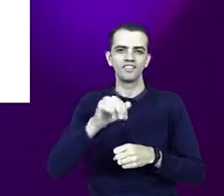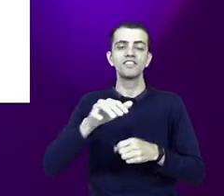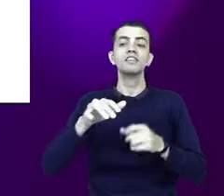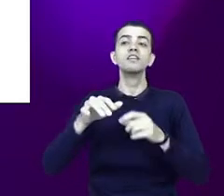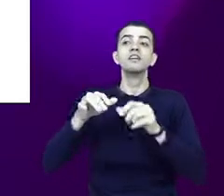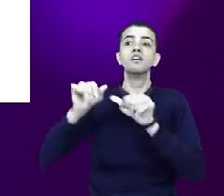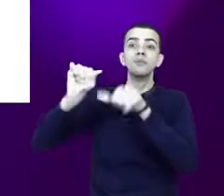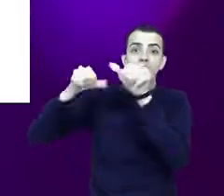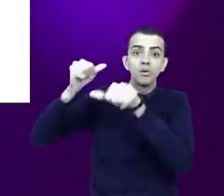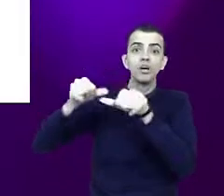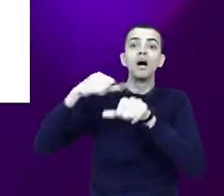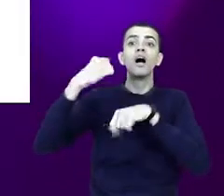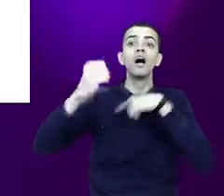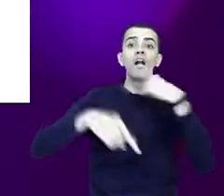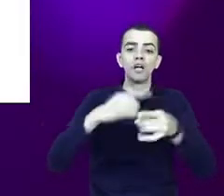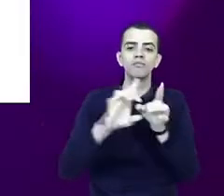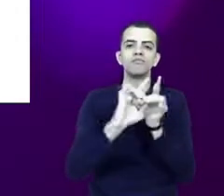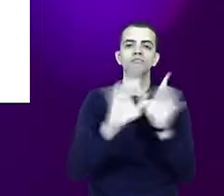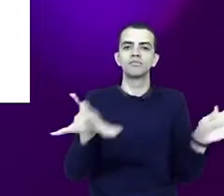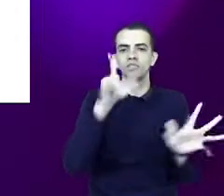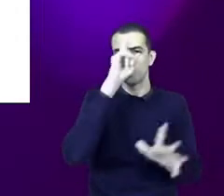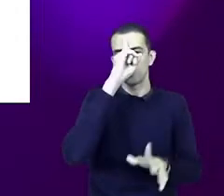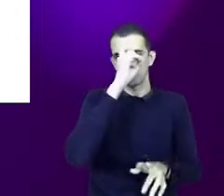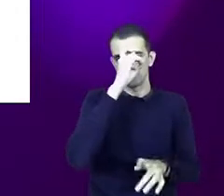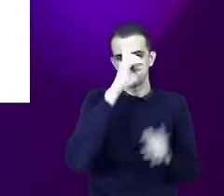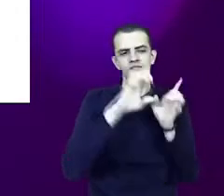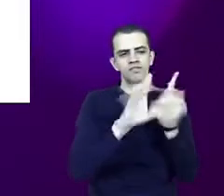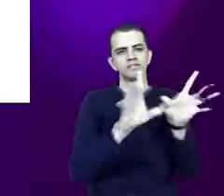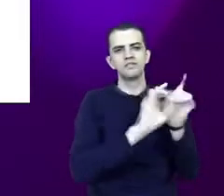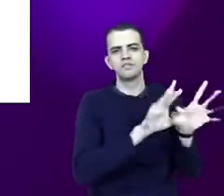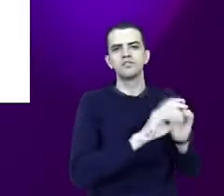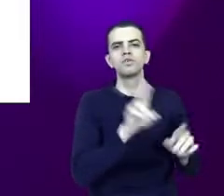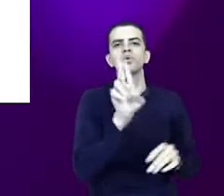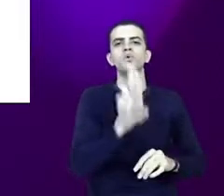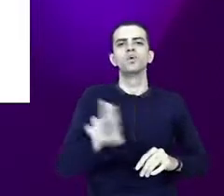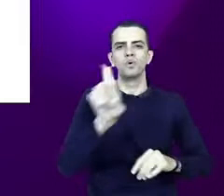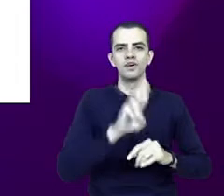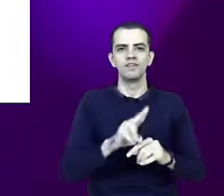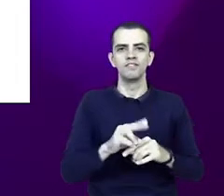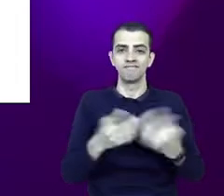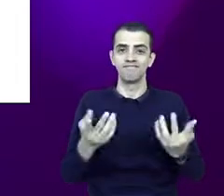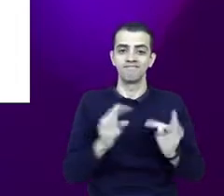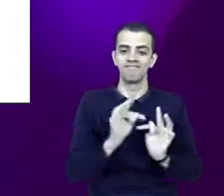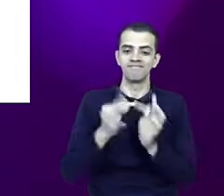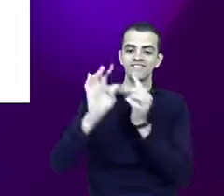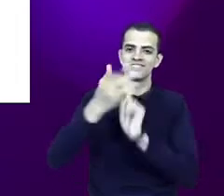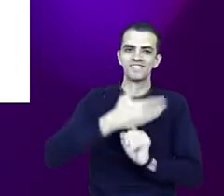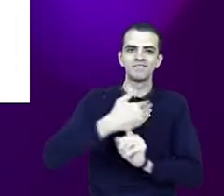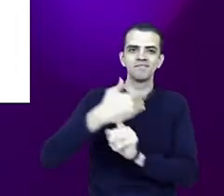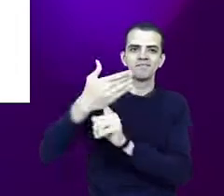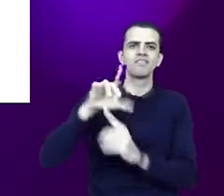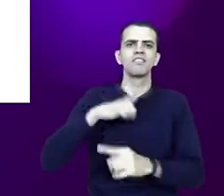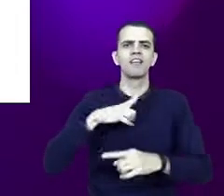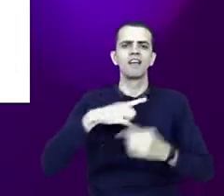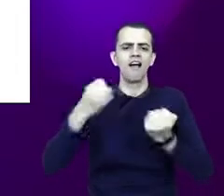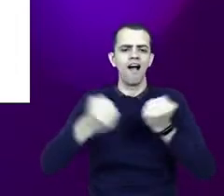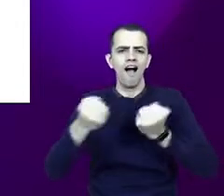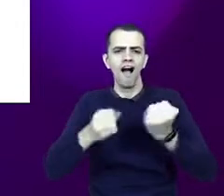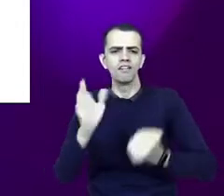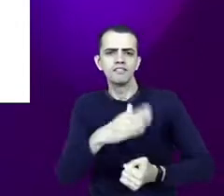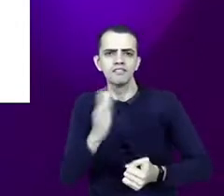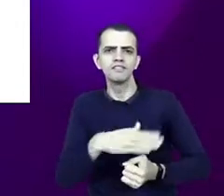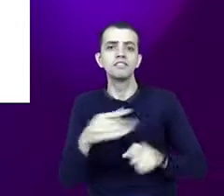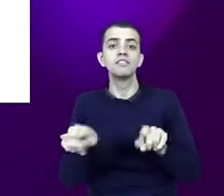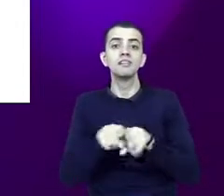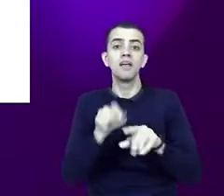hospitais. Então, essa inovação tecnológica a gente não tem como correr em tudo na vida, né? Você vê fabricação de carros, os aplicativos que